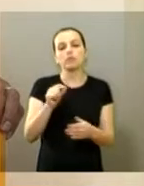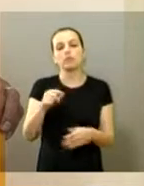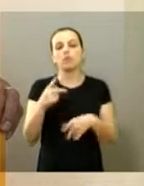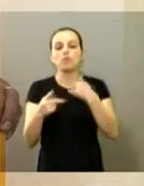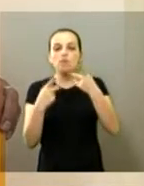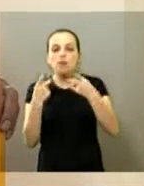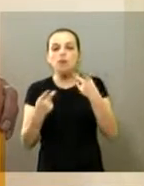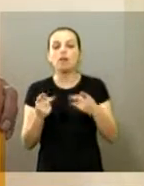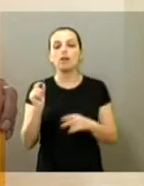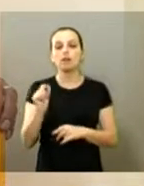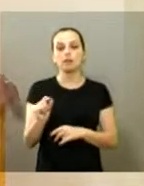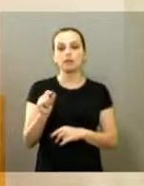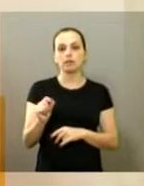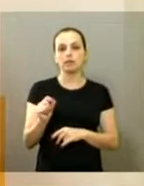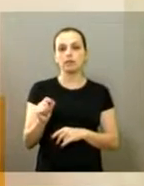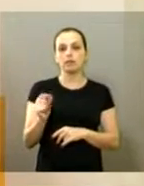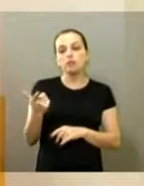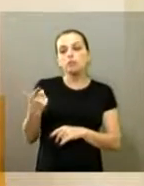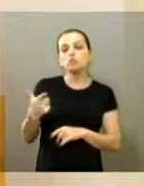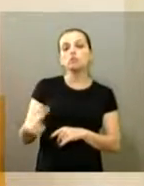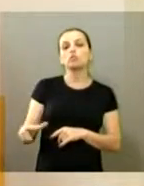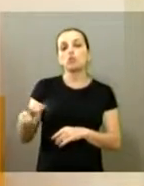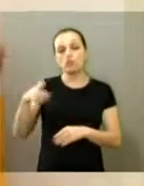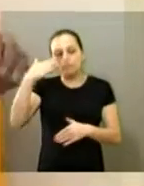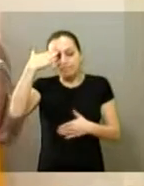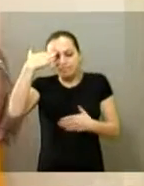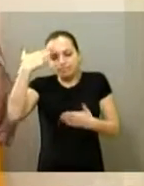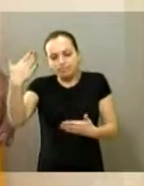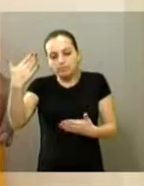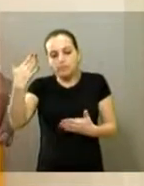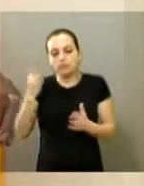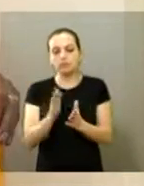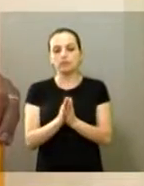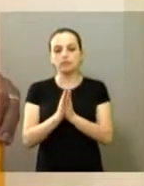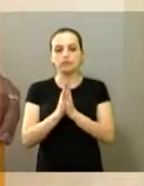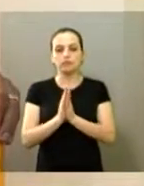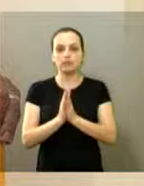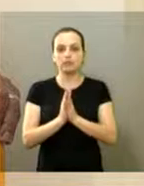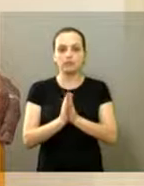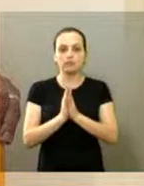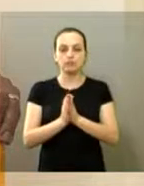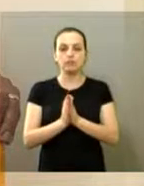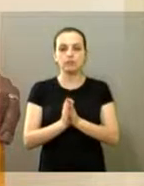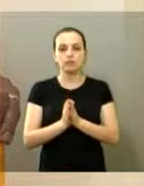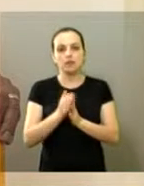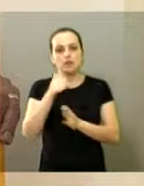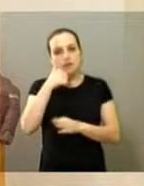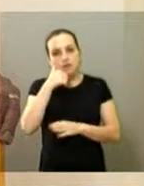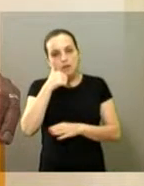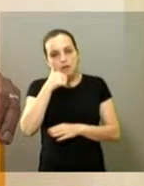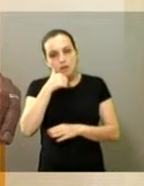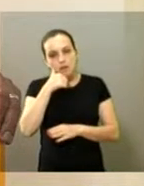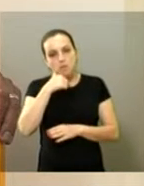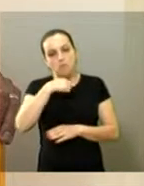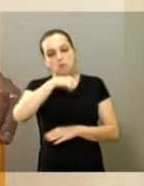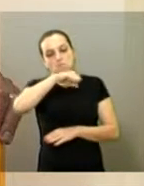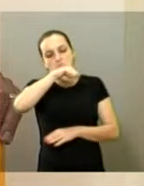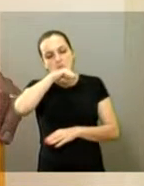que, mais uma vez, né, agradeço as orações, pastor Raimundo, pela minha mãe, né? Graças a